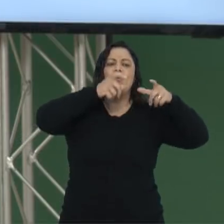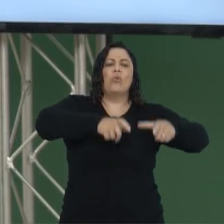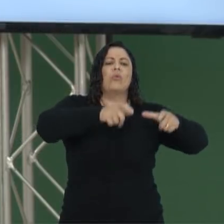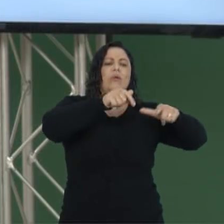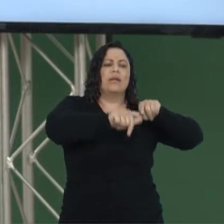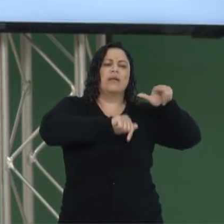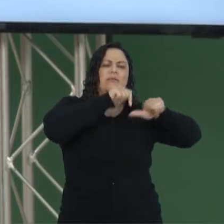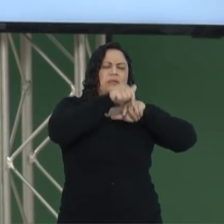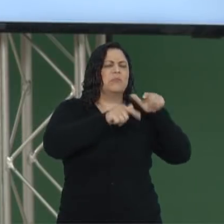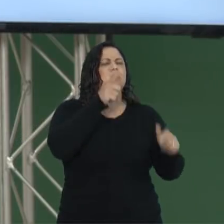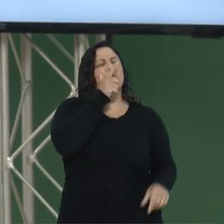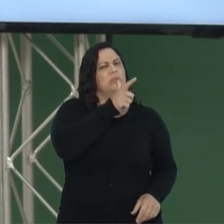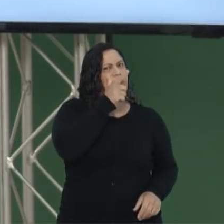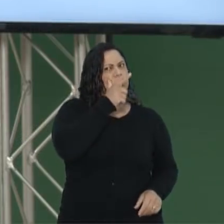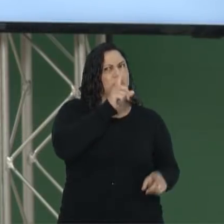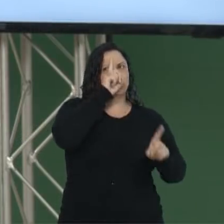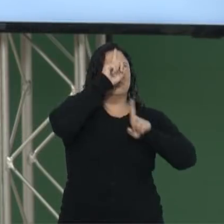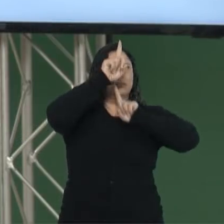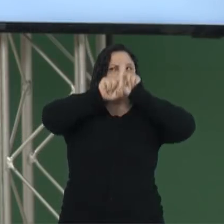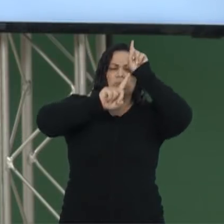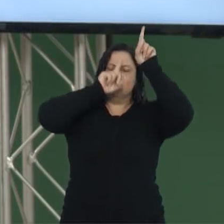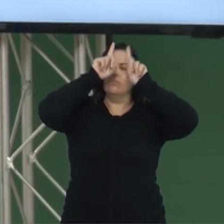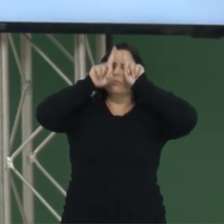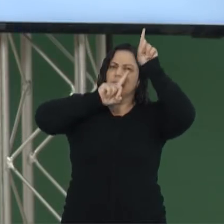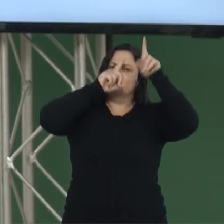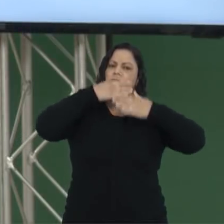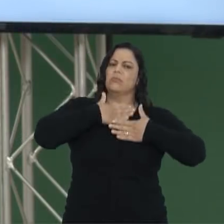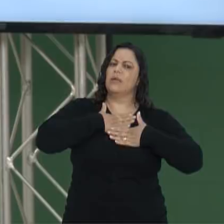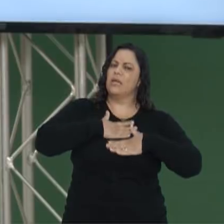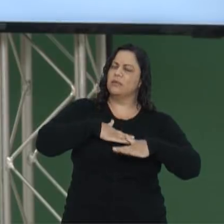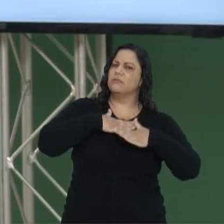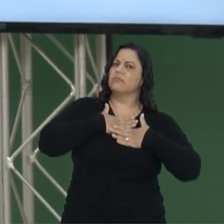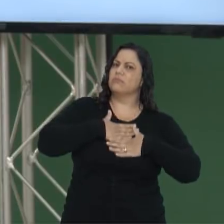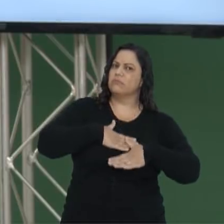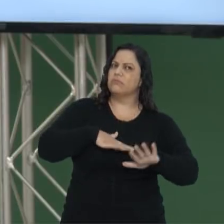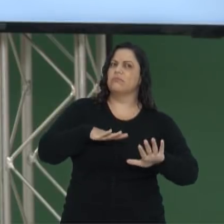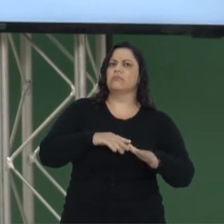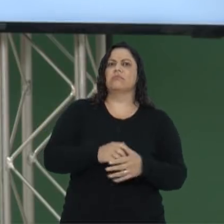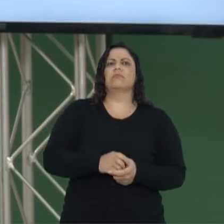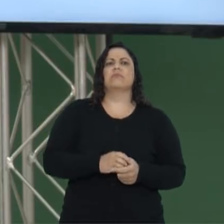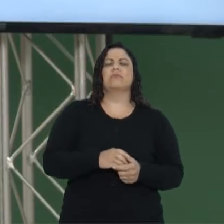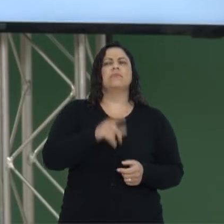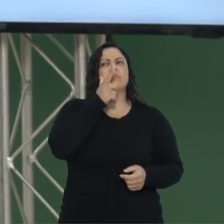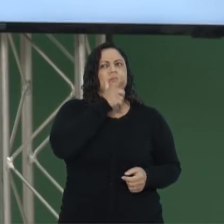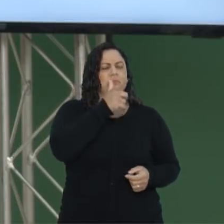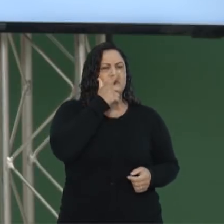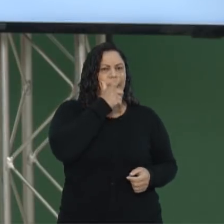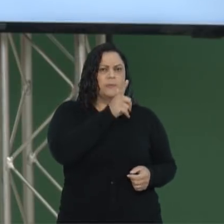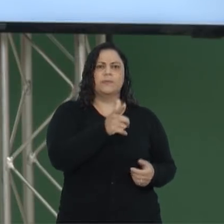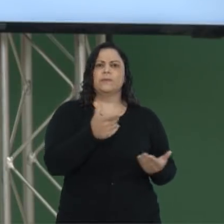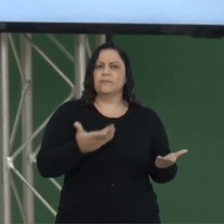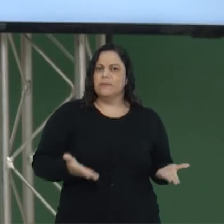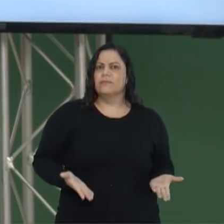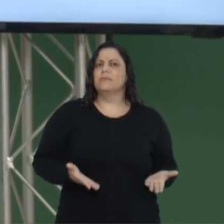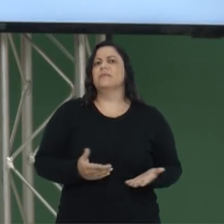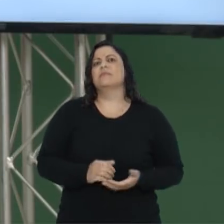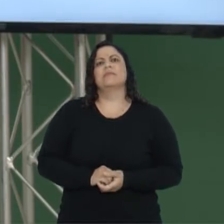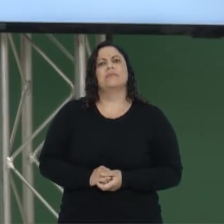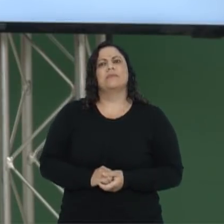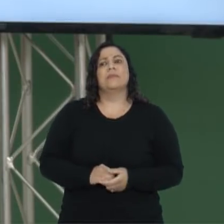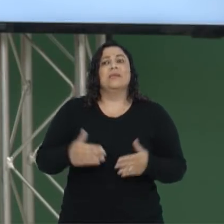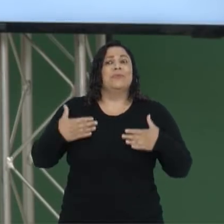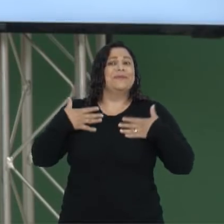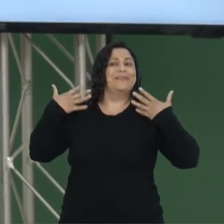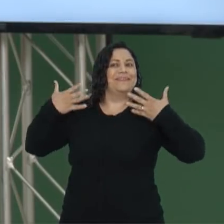consegue criar com mais tranquilidade, né? Ele consegue criar com abundância, certo? Por quê? Porque eu estou alegre,